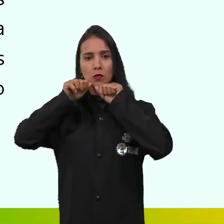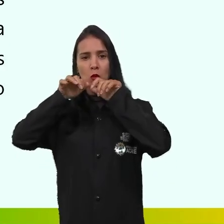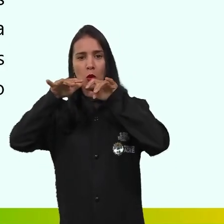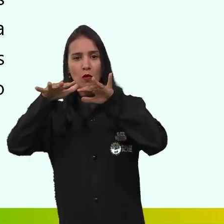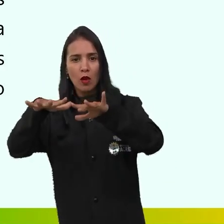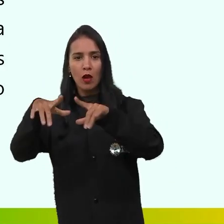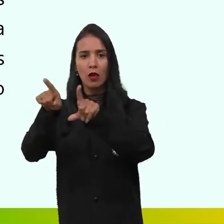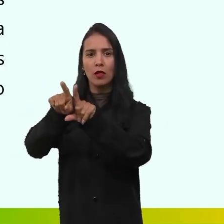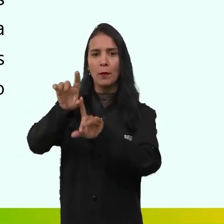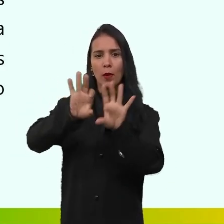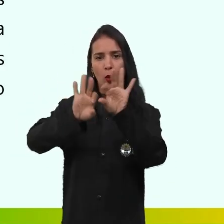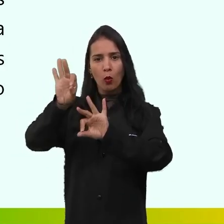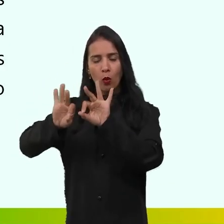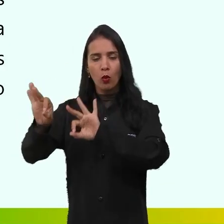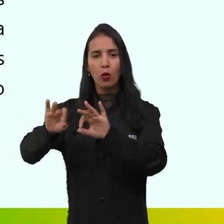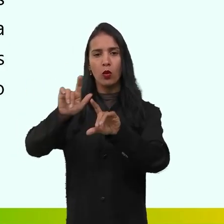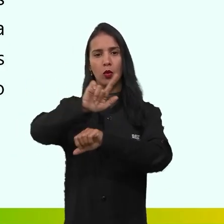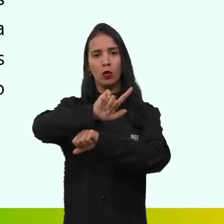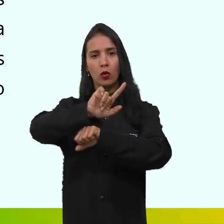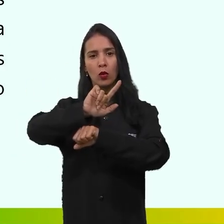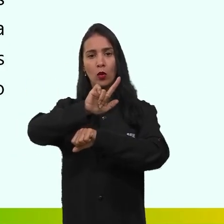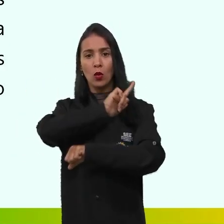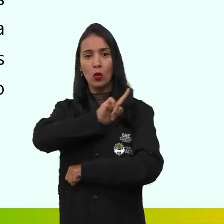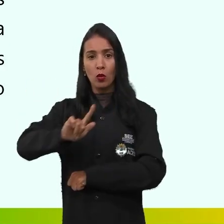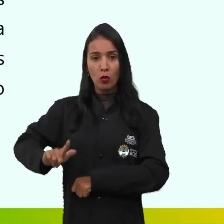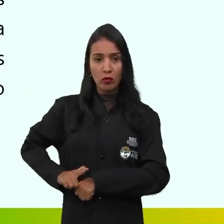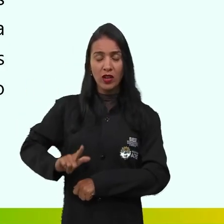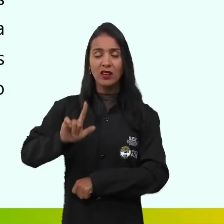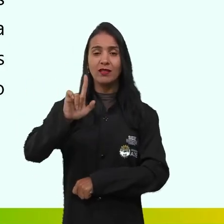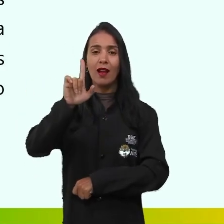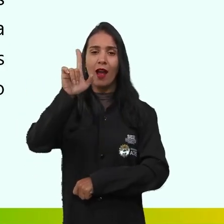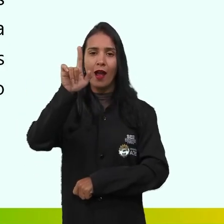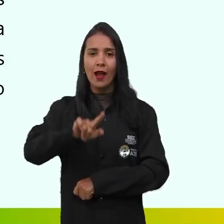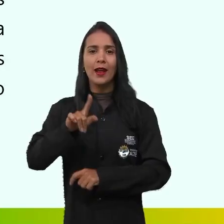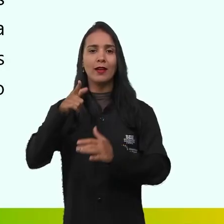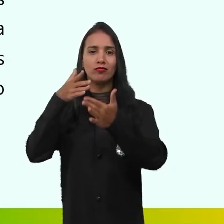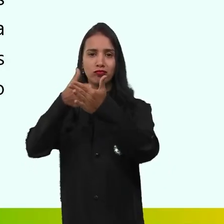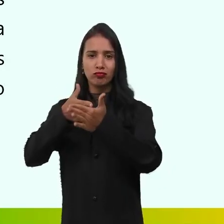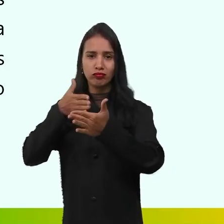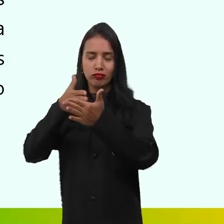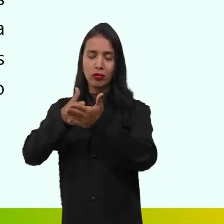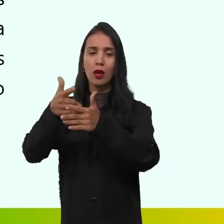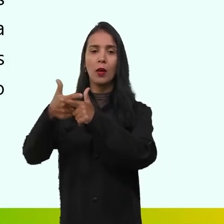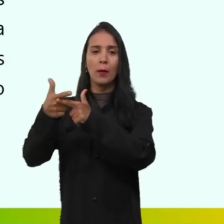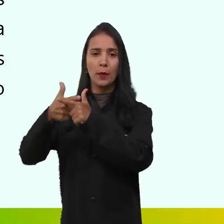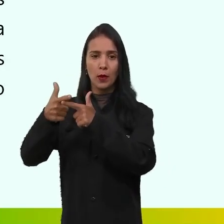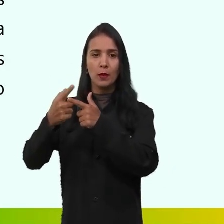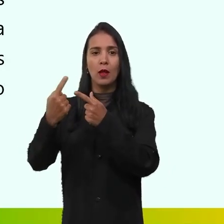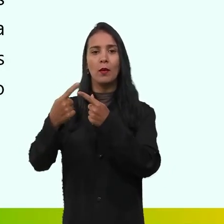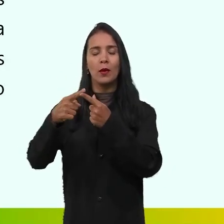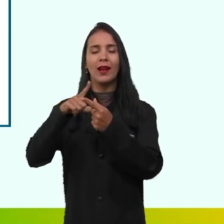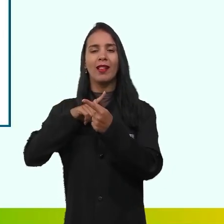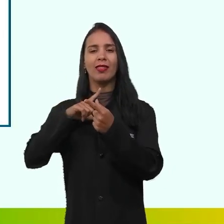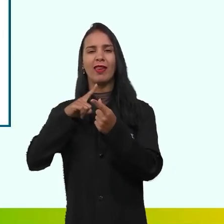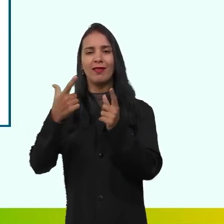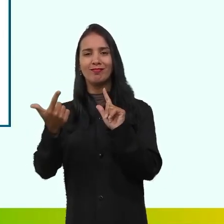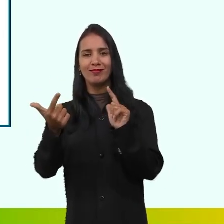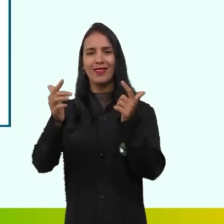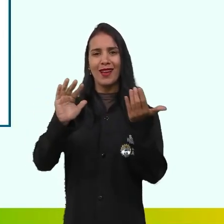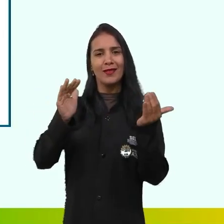aí uma fragmentação entre o consenso social e a coesão, tá certo,